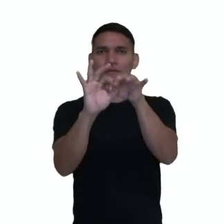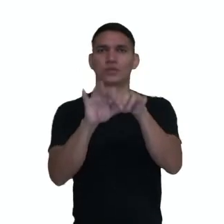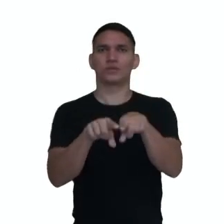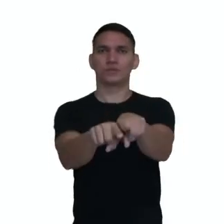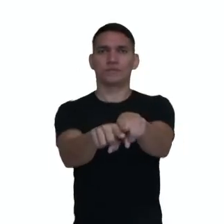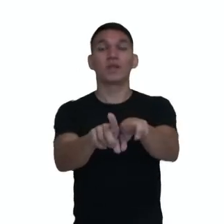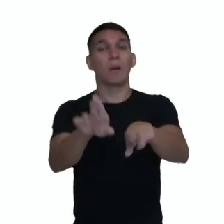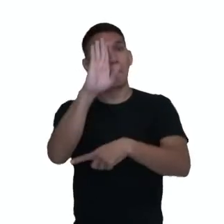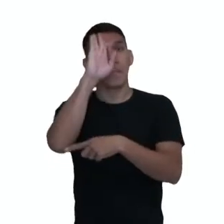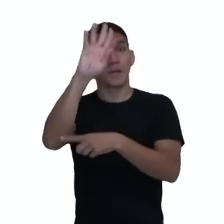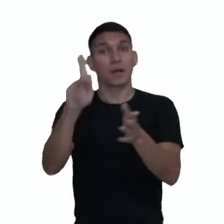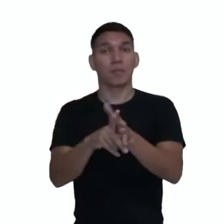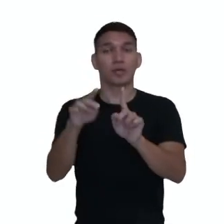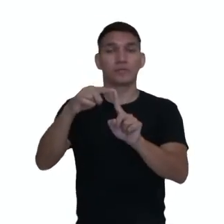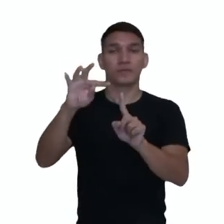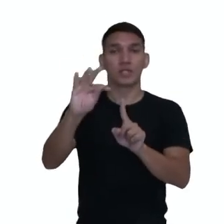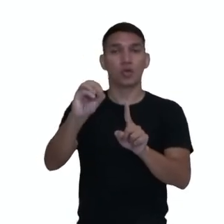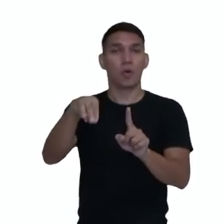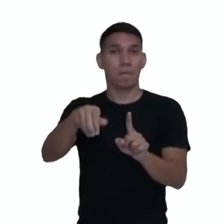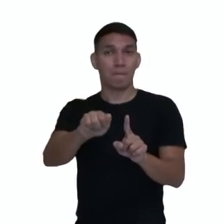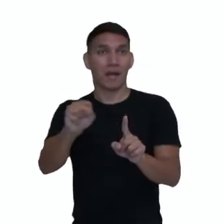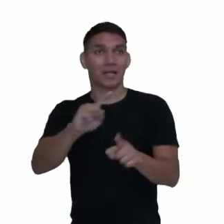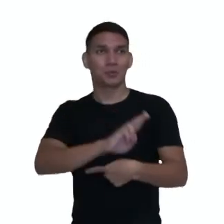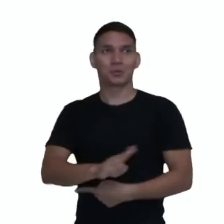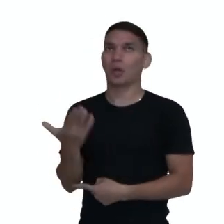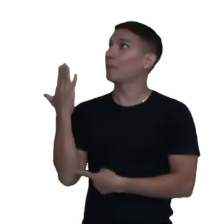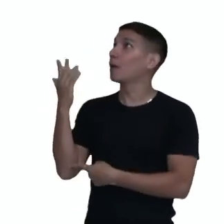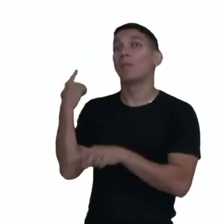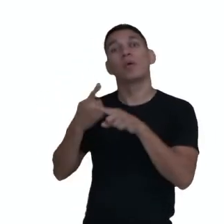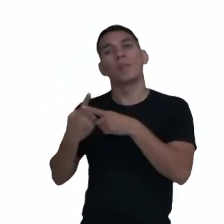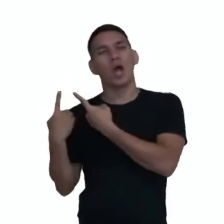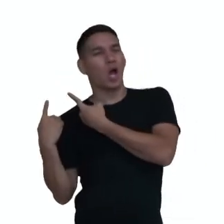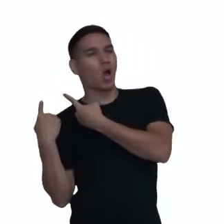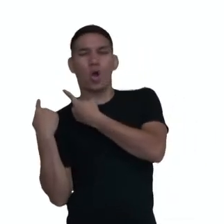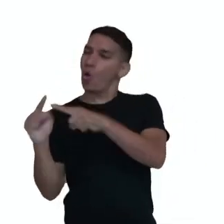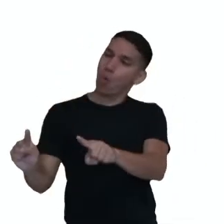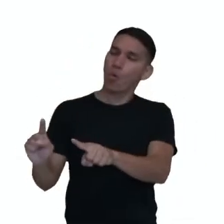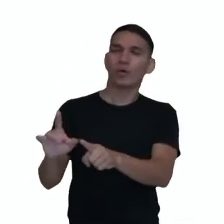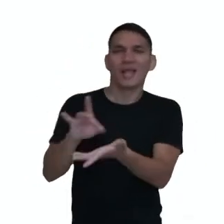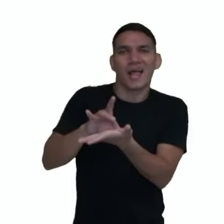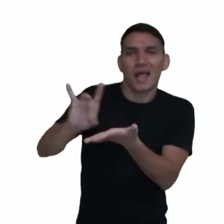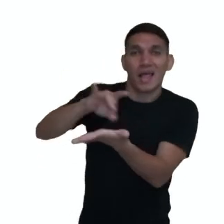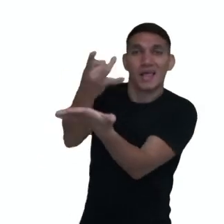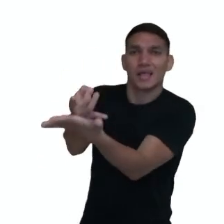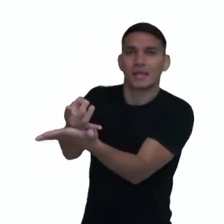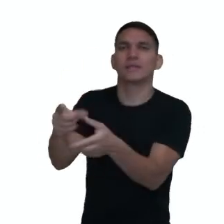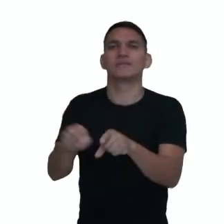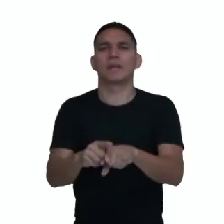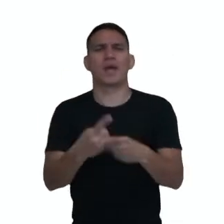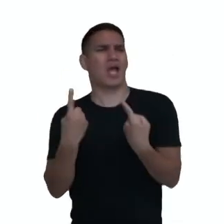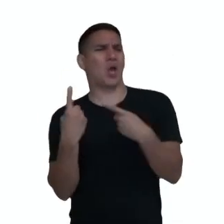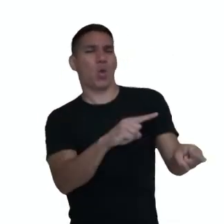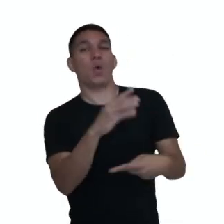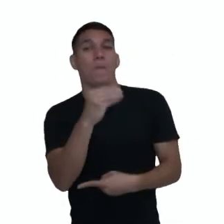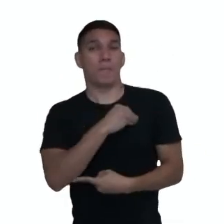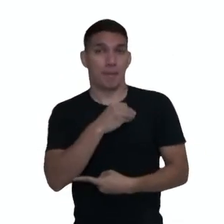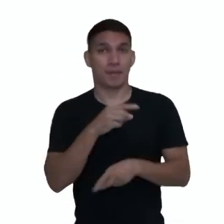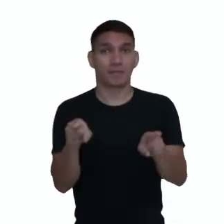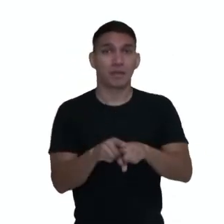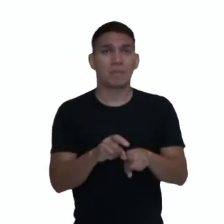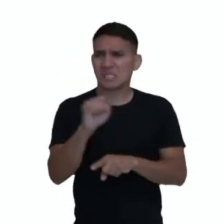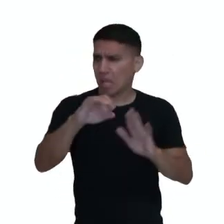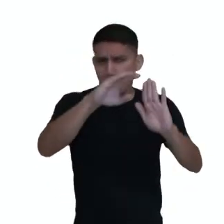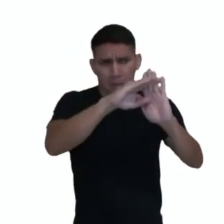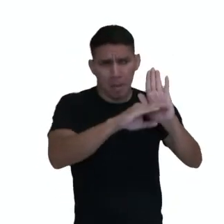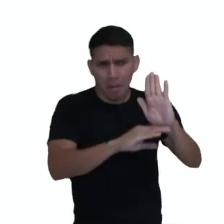escolástico foi Tomás de Aquino, conhecido por combater as heresias, o pecado e a contrariedade aos